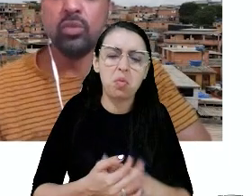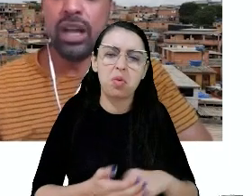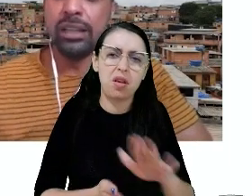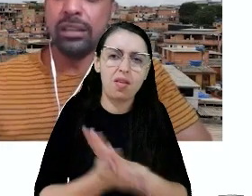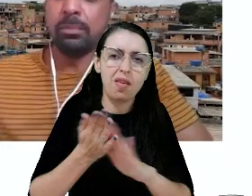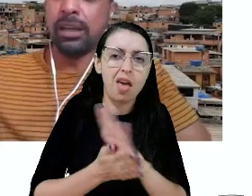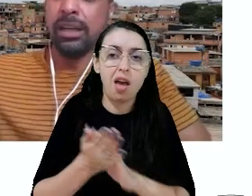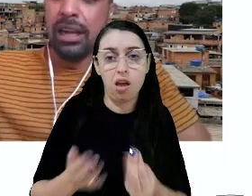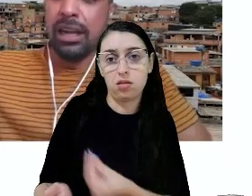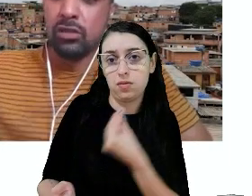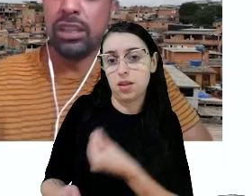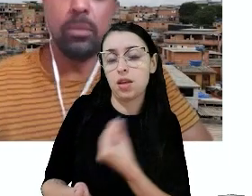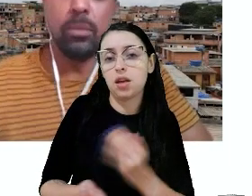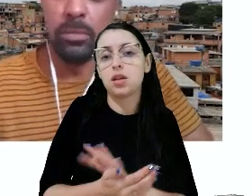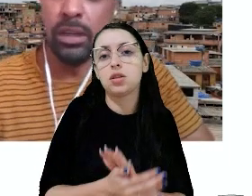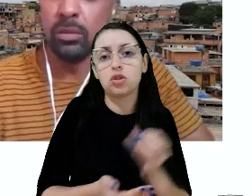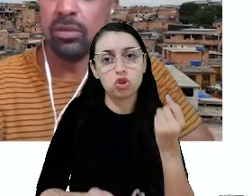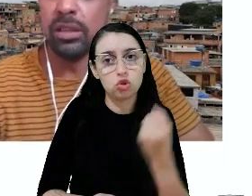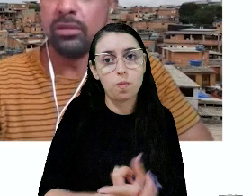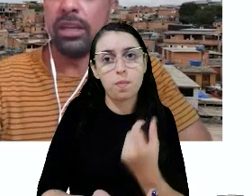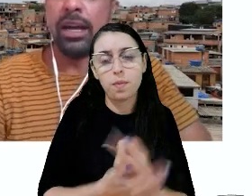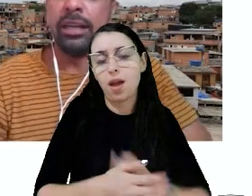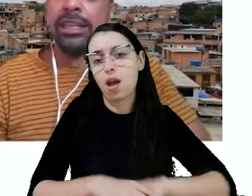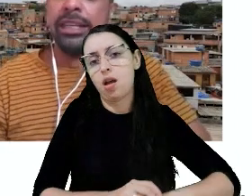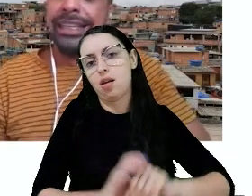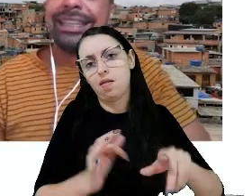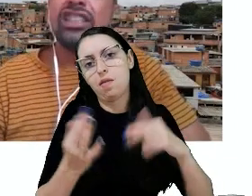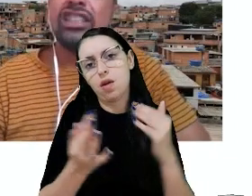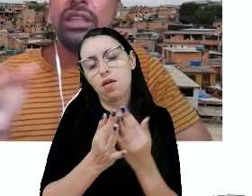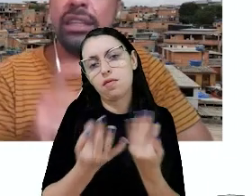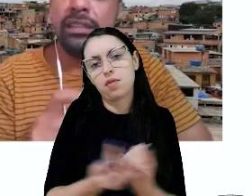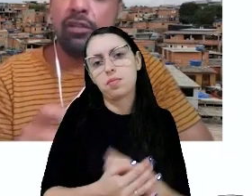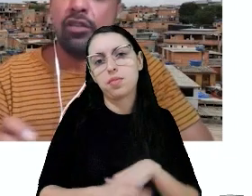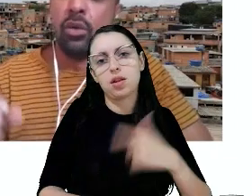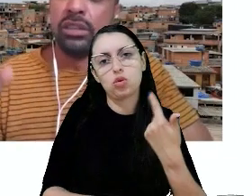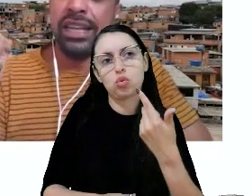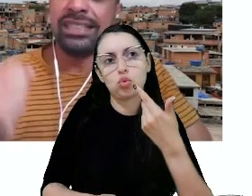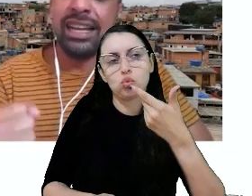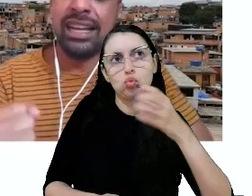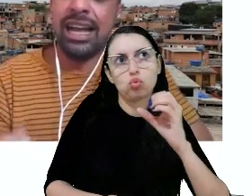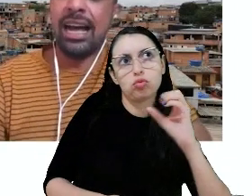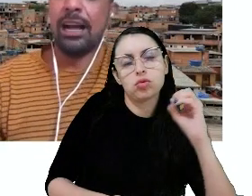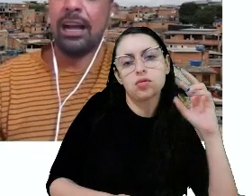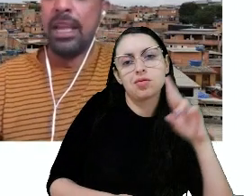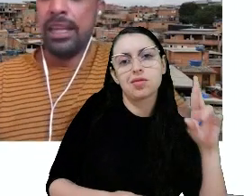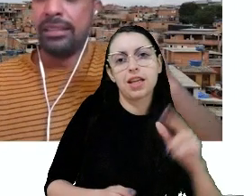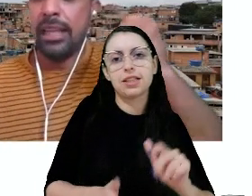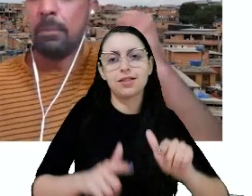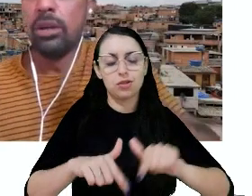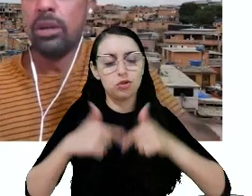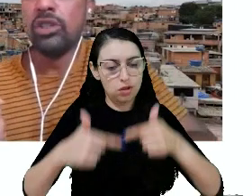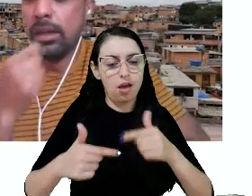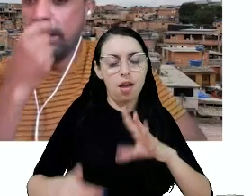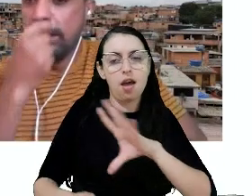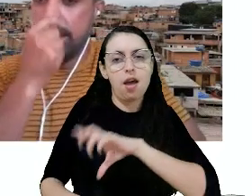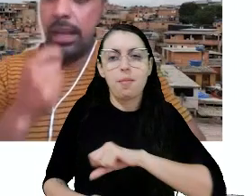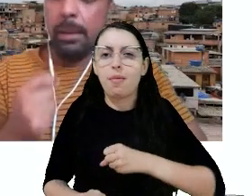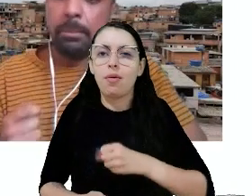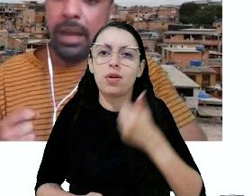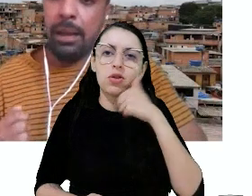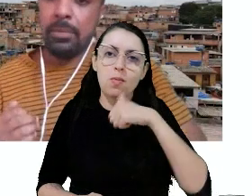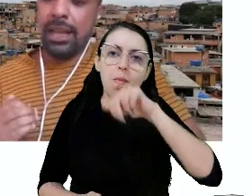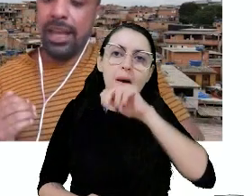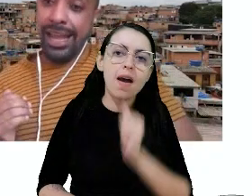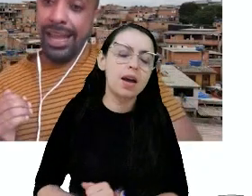para sobreviver com nada, para sustentar uma família com R$200 e transferir essa força, essa garra, esse amor de